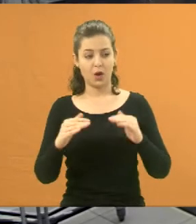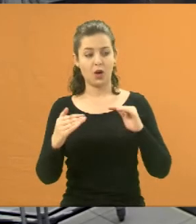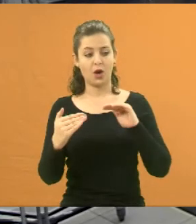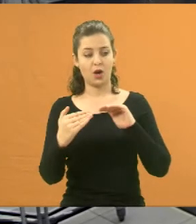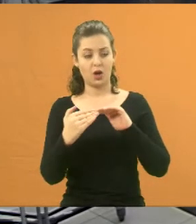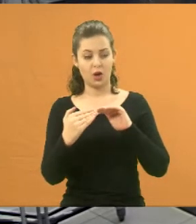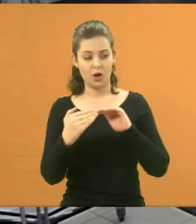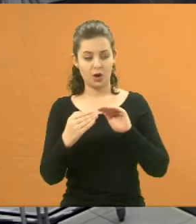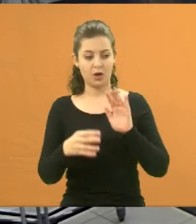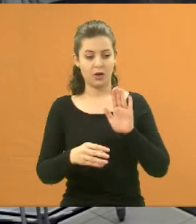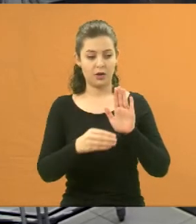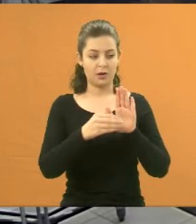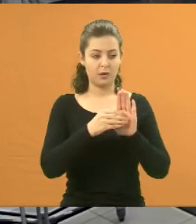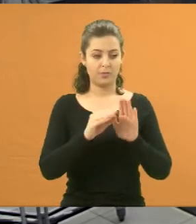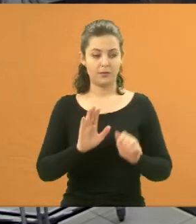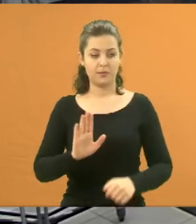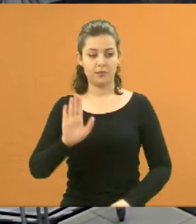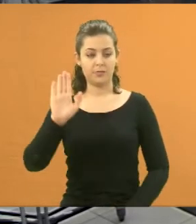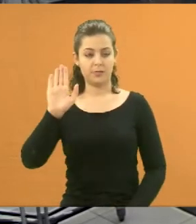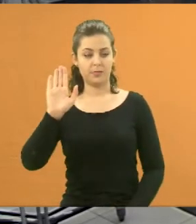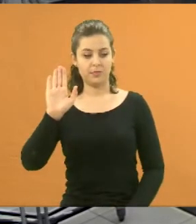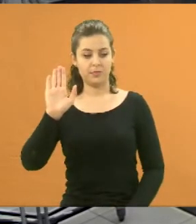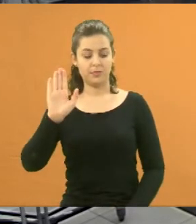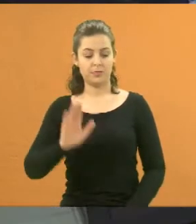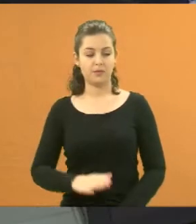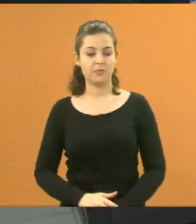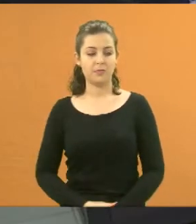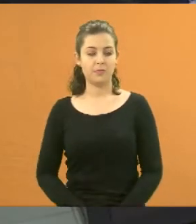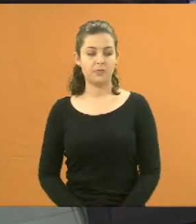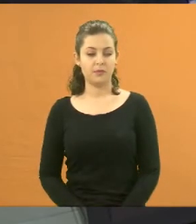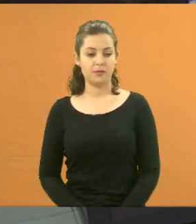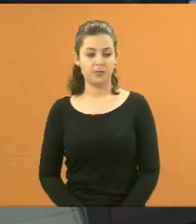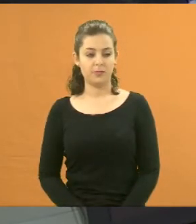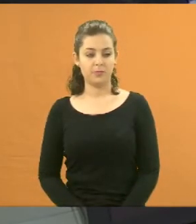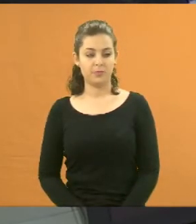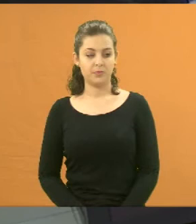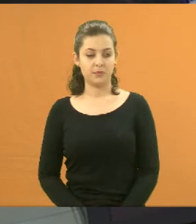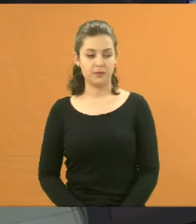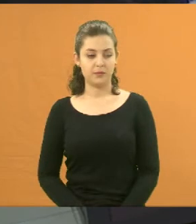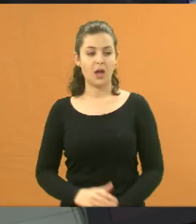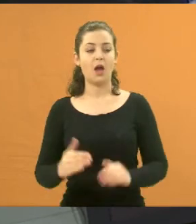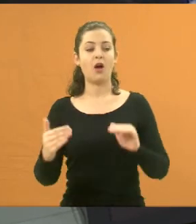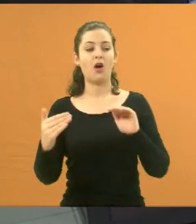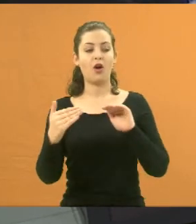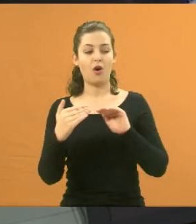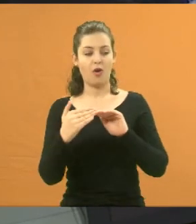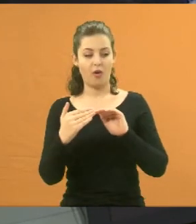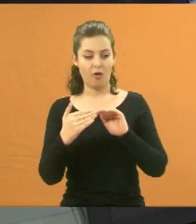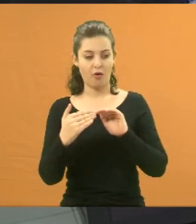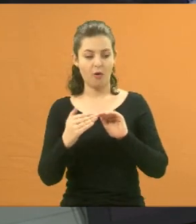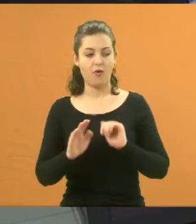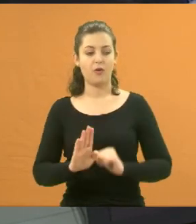favoráveis a essa emenda, levanta a mão, levanta o braço. Os que forem favoráveis.